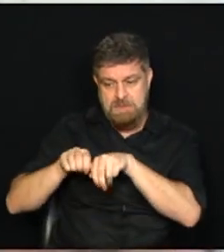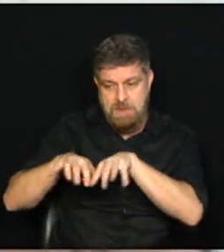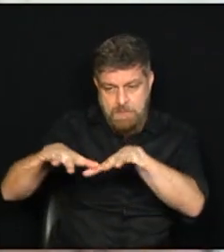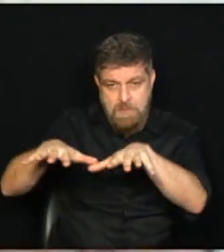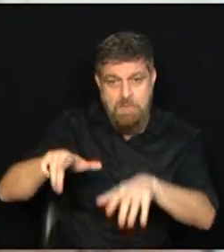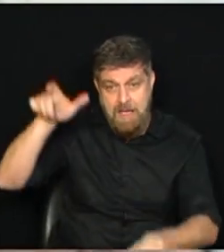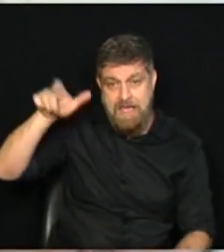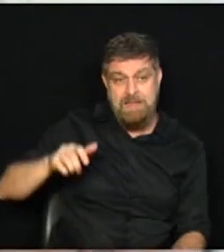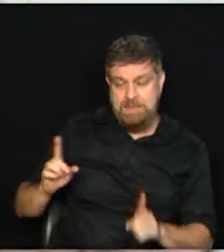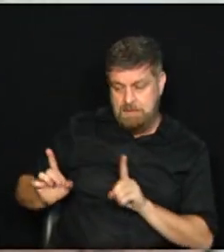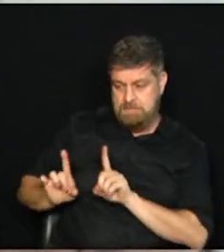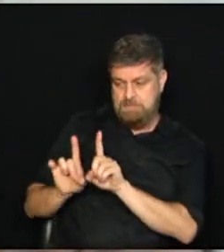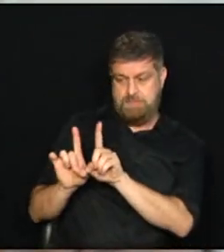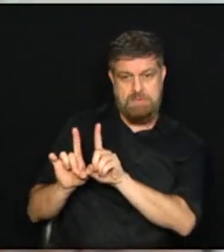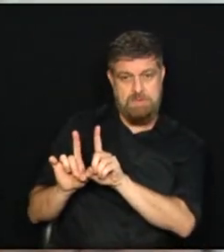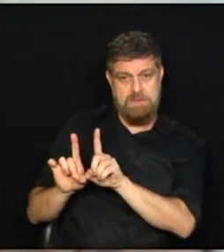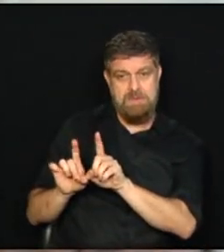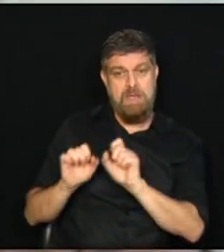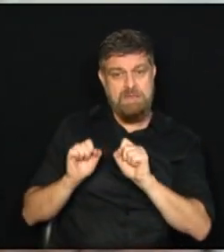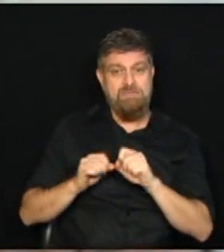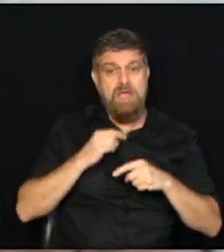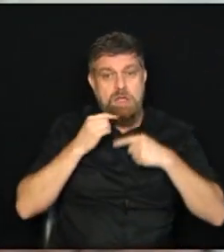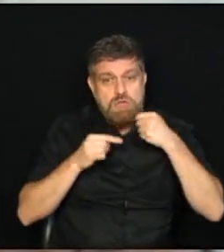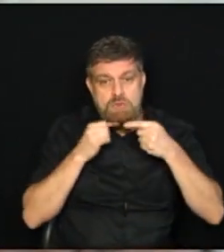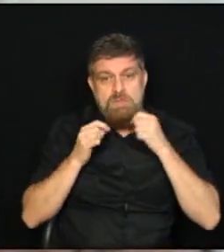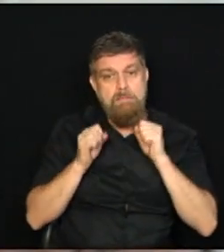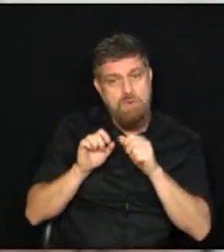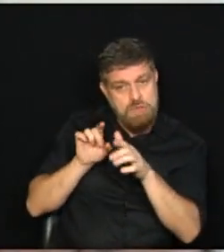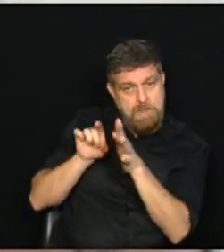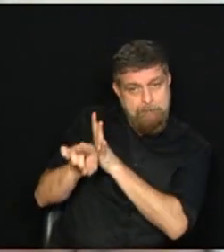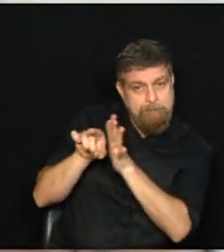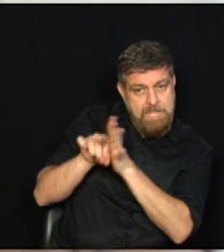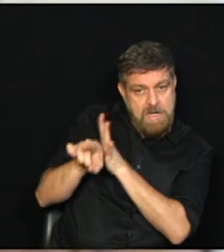aqui comigo para responder as perguntas.